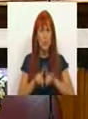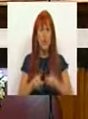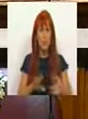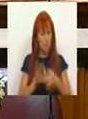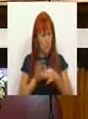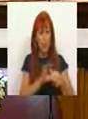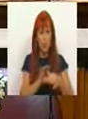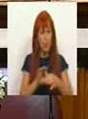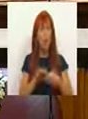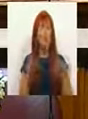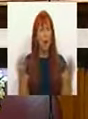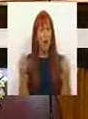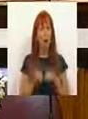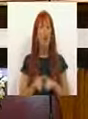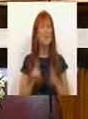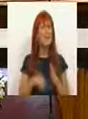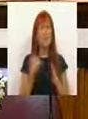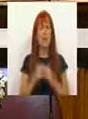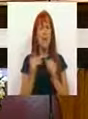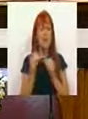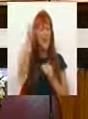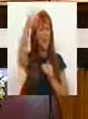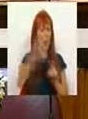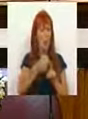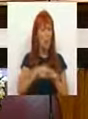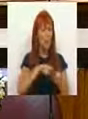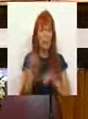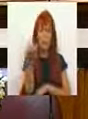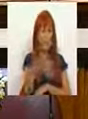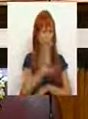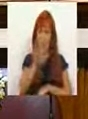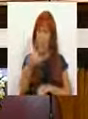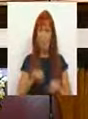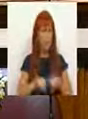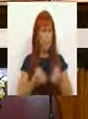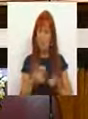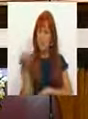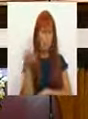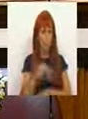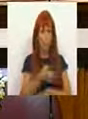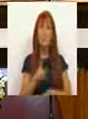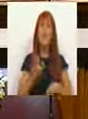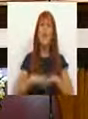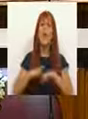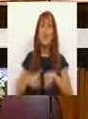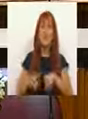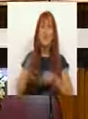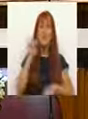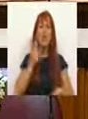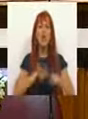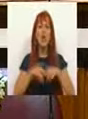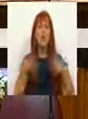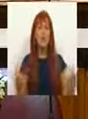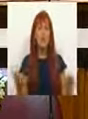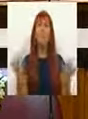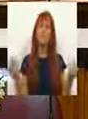Uma reserva de unidade que estará sempre acima do combate político e de quaisquer partidarismos. E por isso, senhoras e